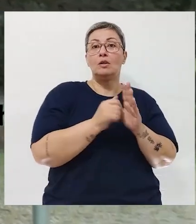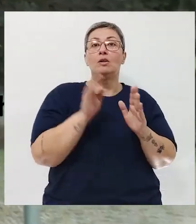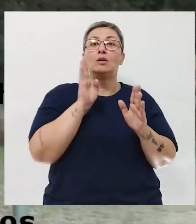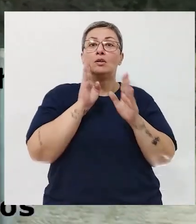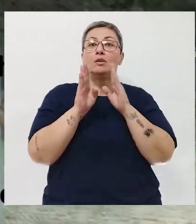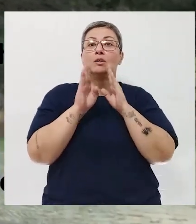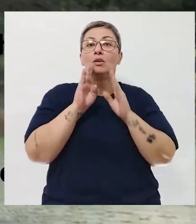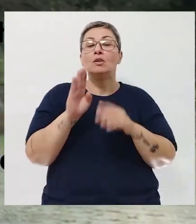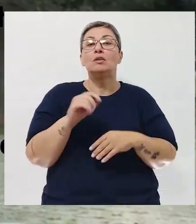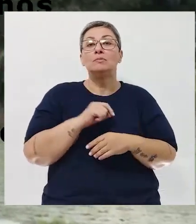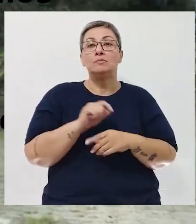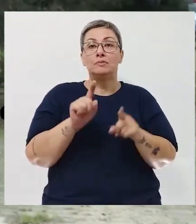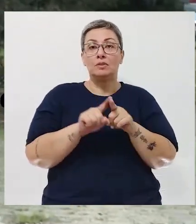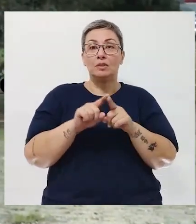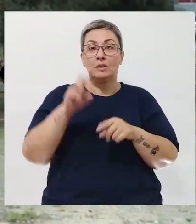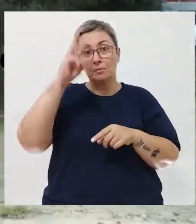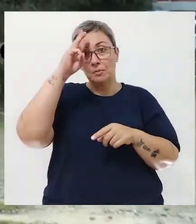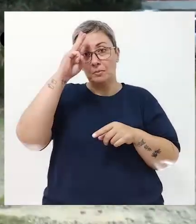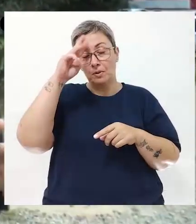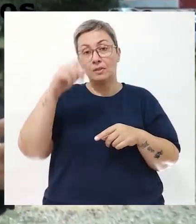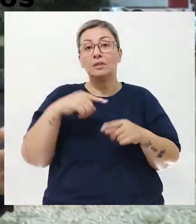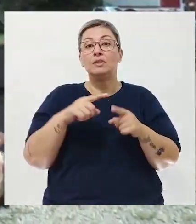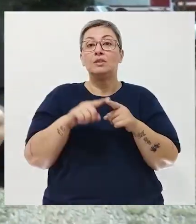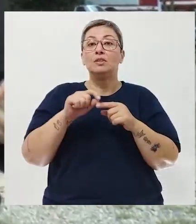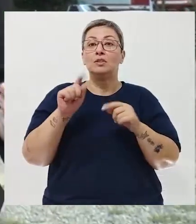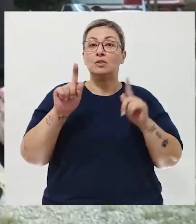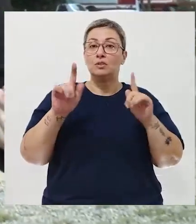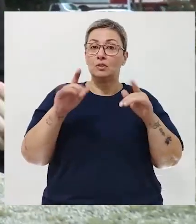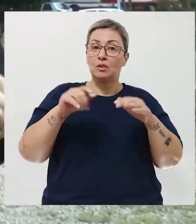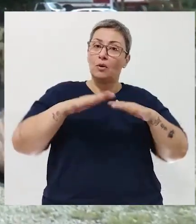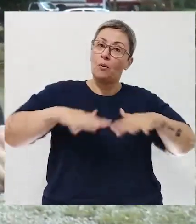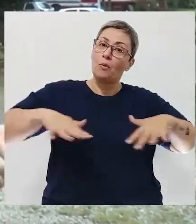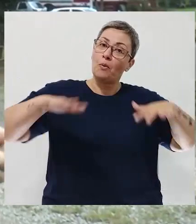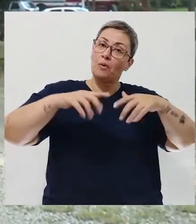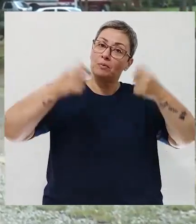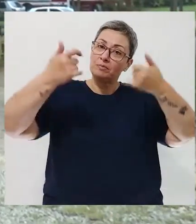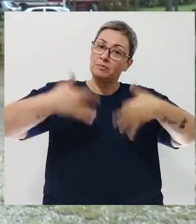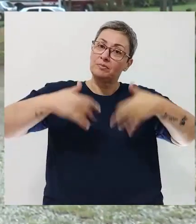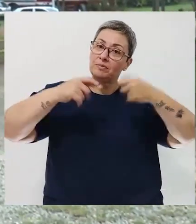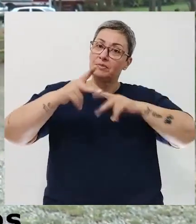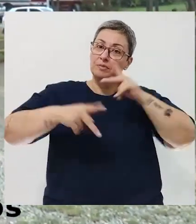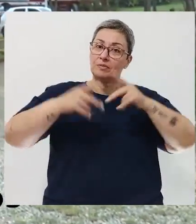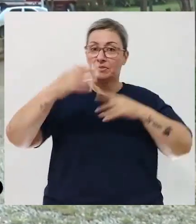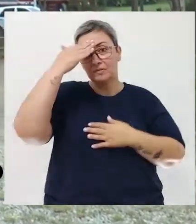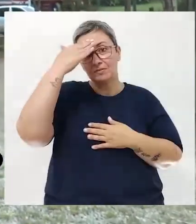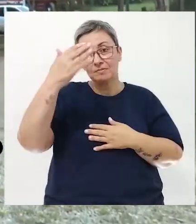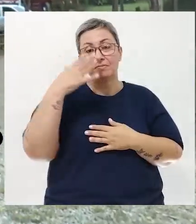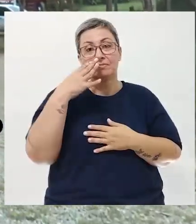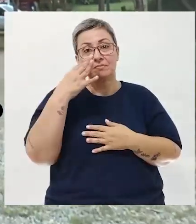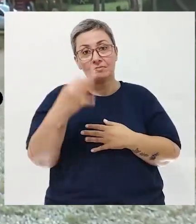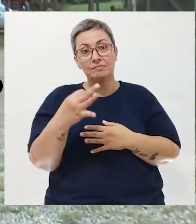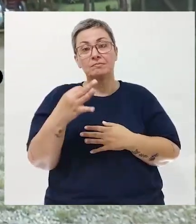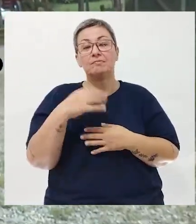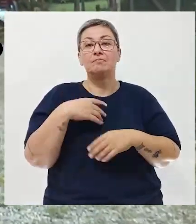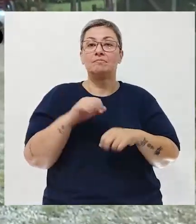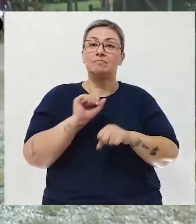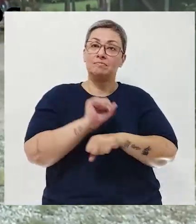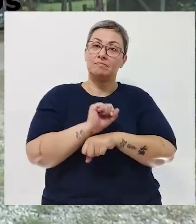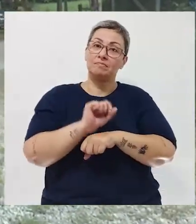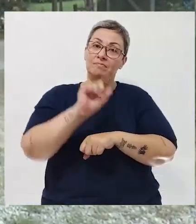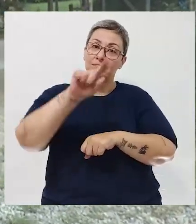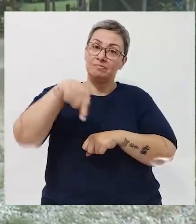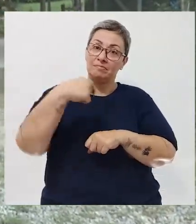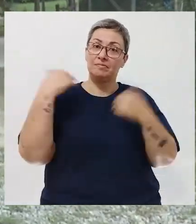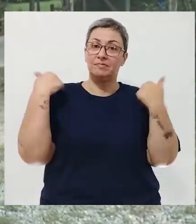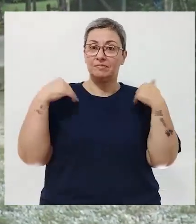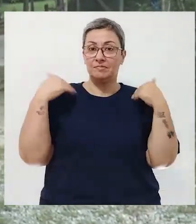Este foi o Lugares e Memórias de Guarulhos. A cada programa contamos a história de lugares e de pessoas. Obrigado pela sua atenção e eu espero